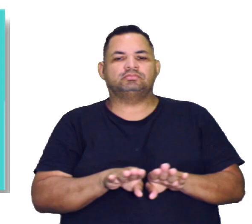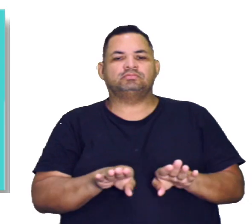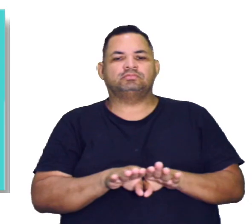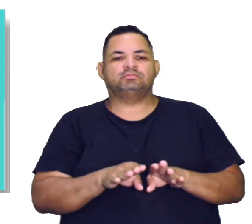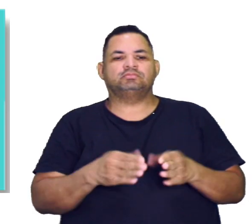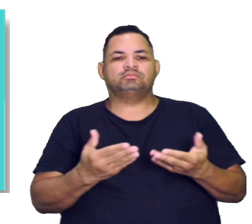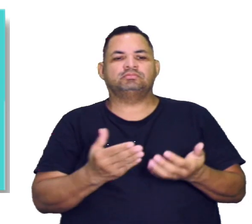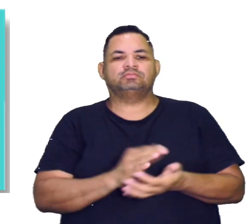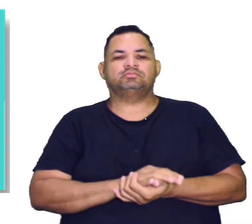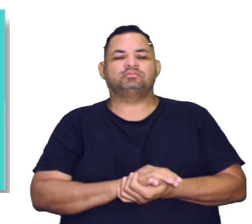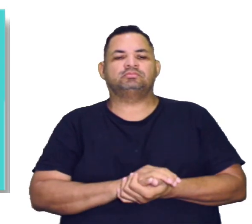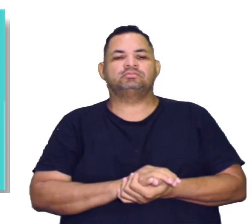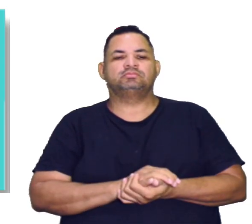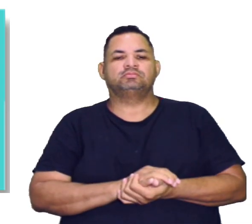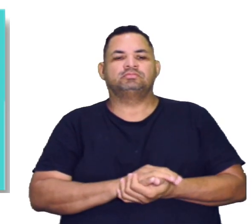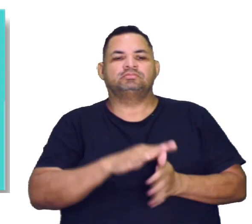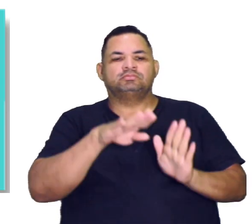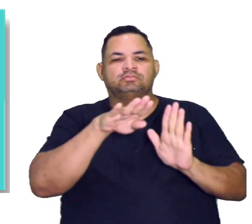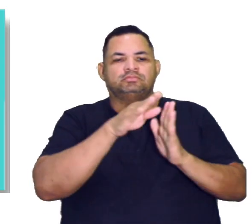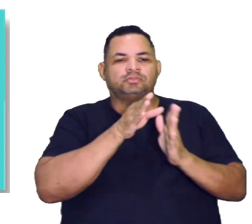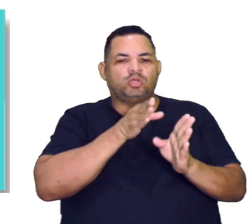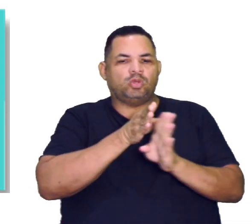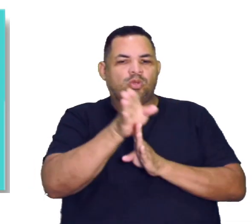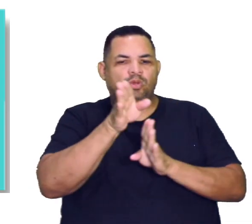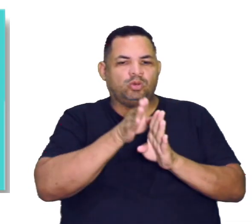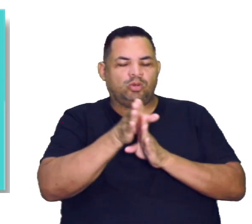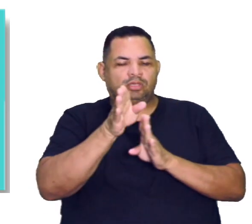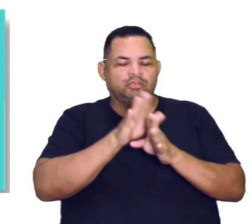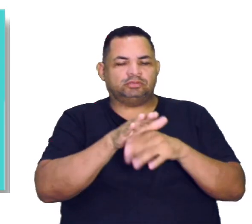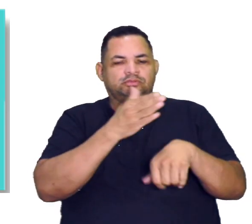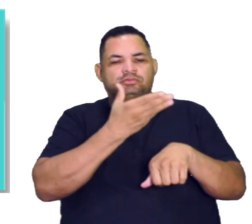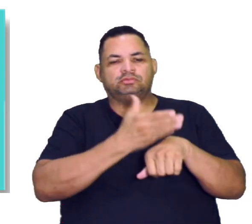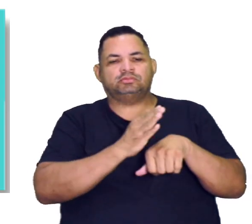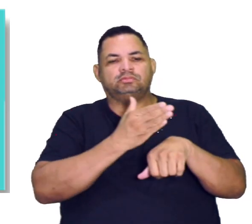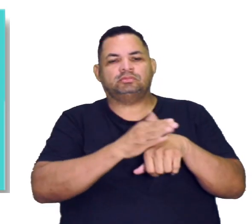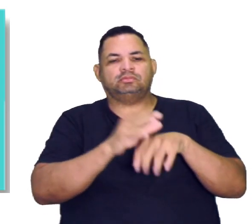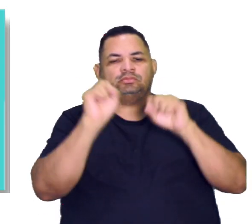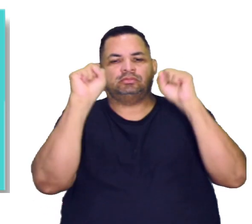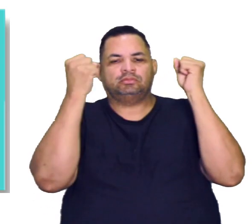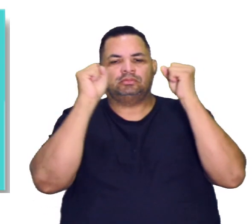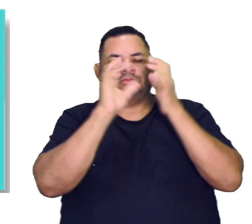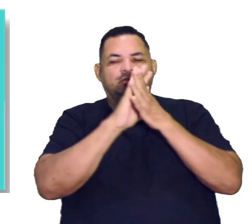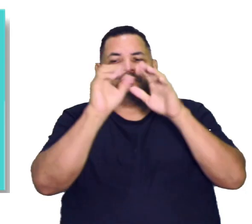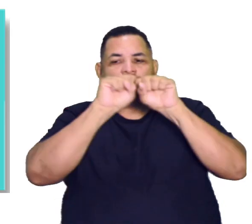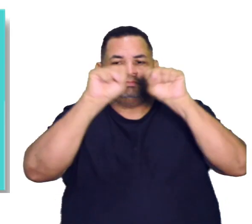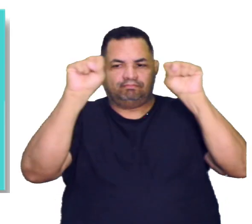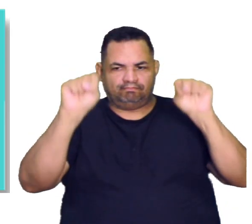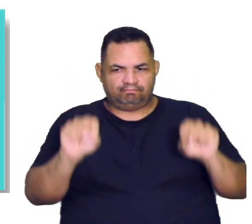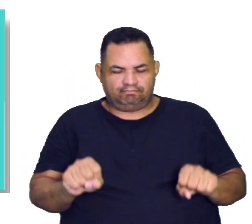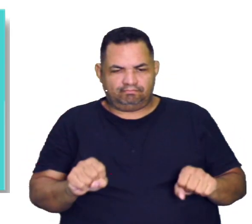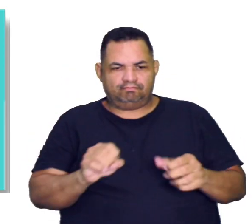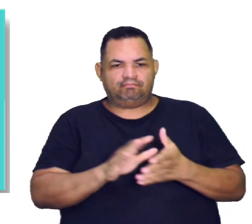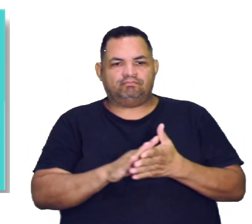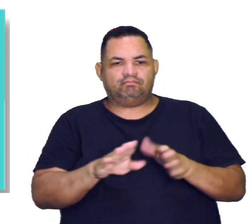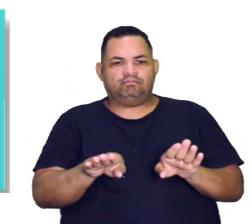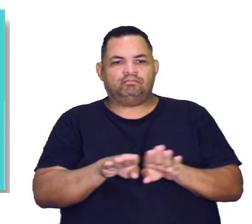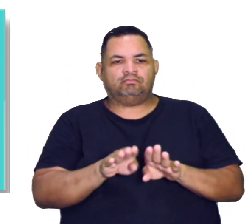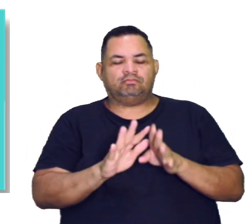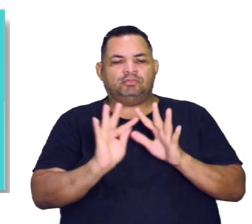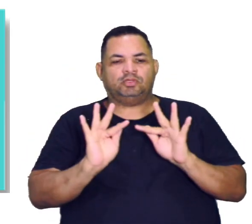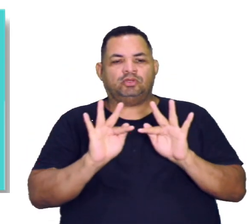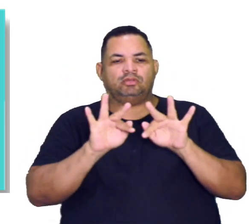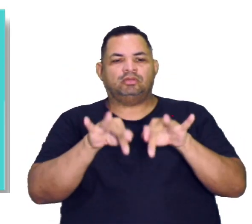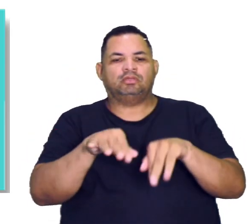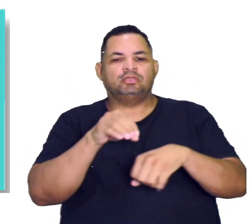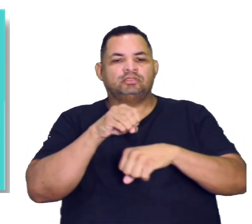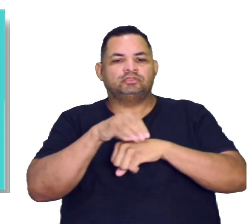importantes, né? Diretrizes para a prática da atividade física sistematizada. E aí a gente fecha